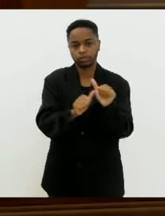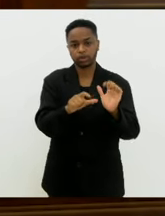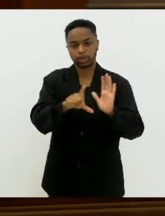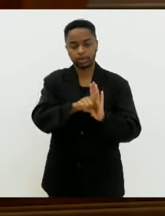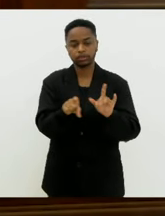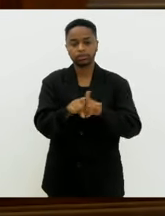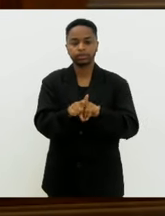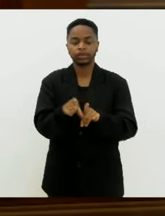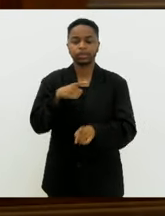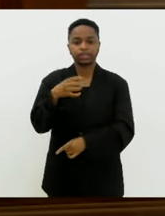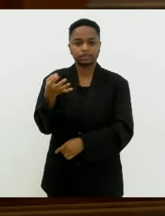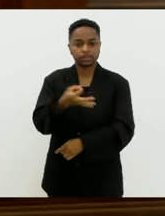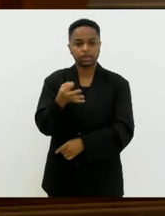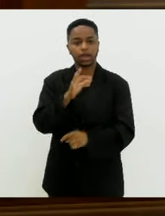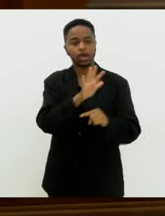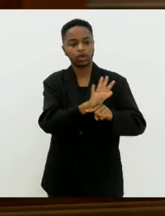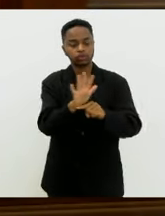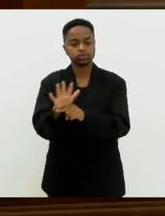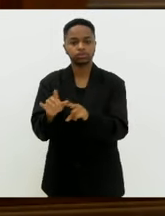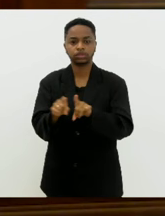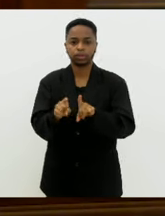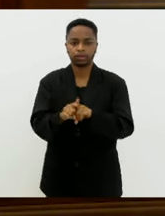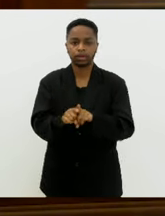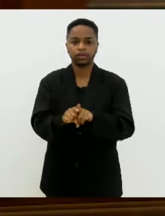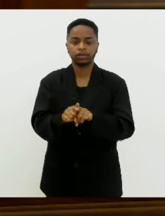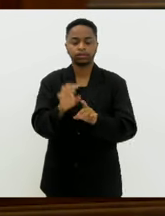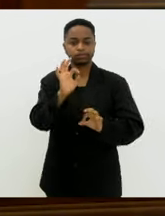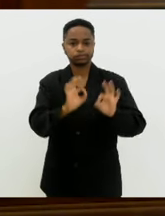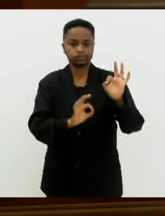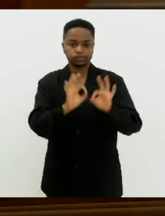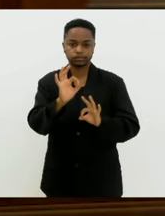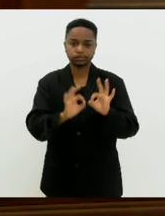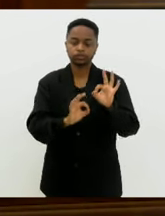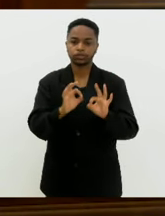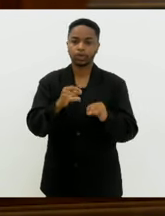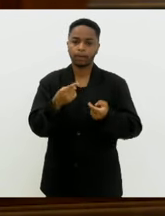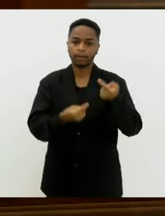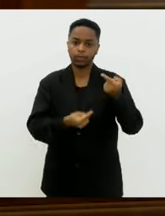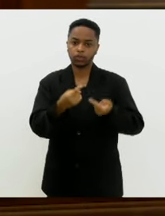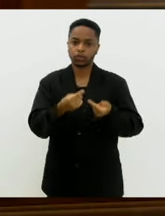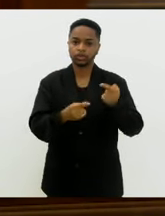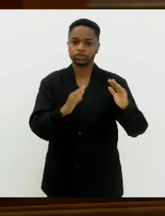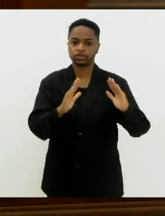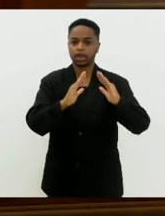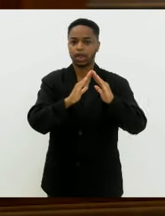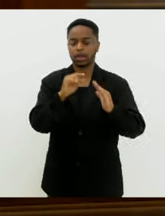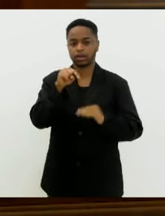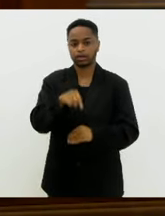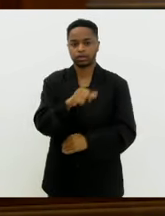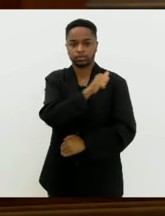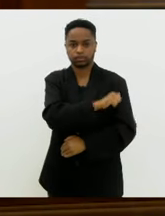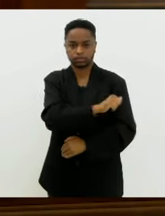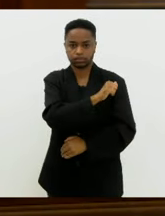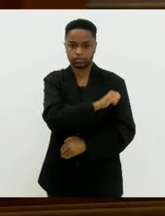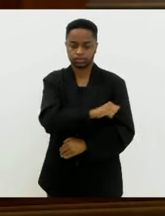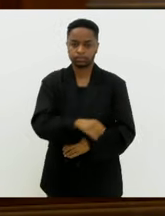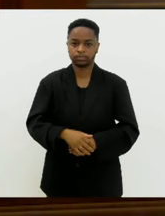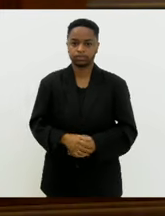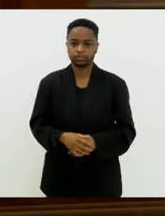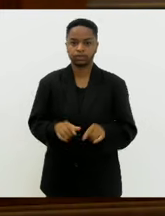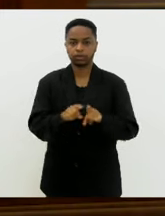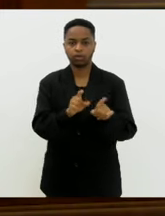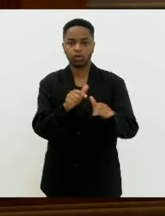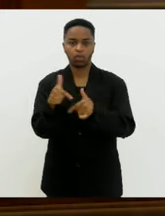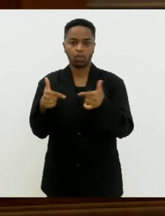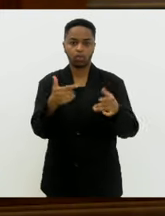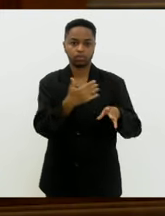certeza que irá contribuir para o planejamento da política habitacional do nosso estado e de todos os